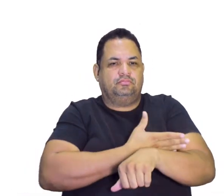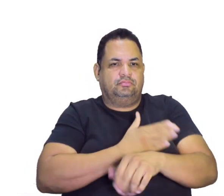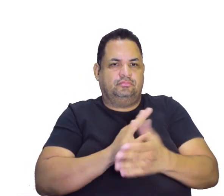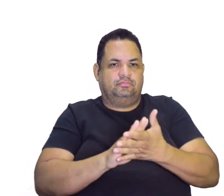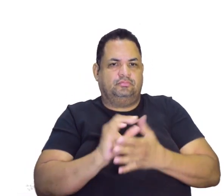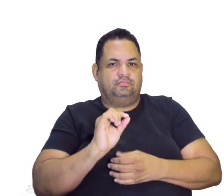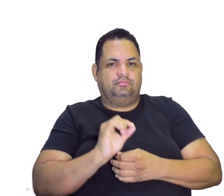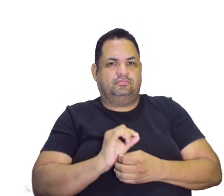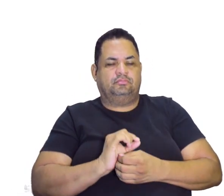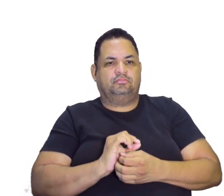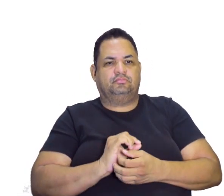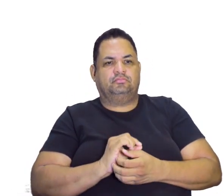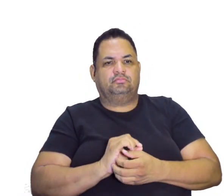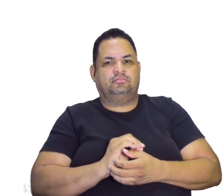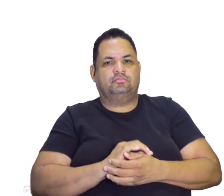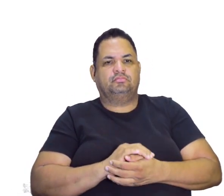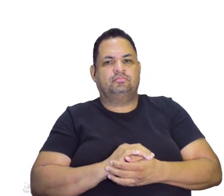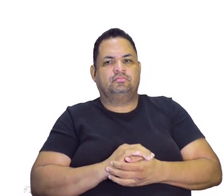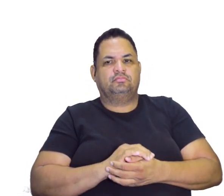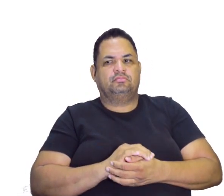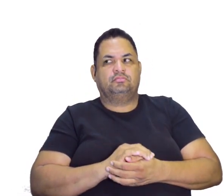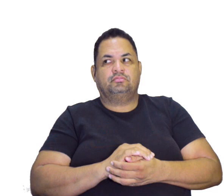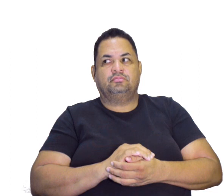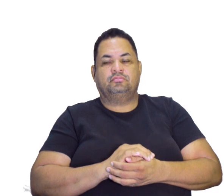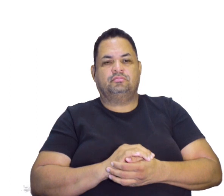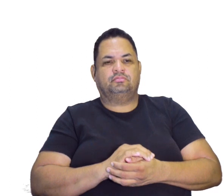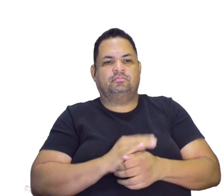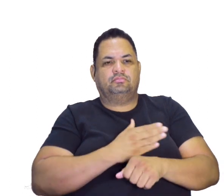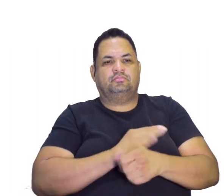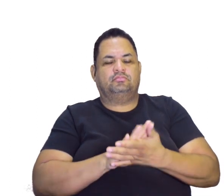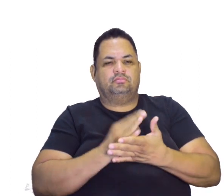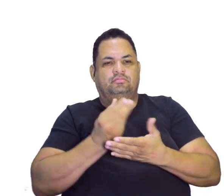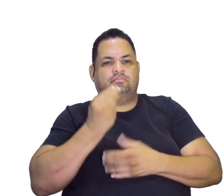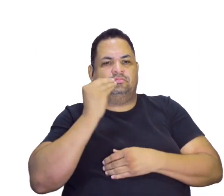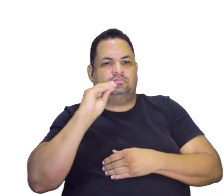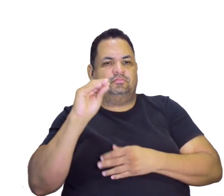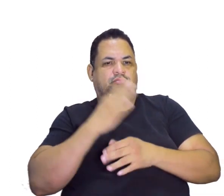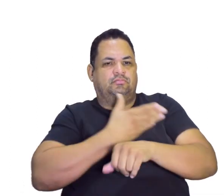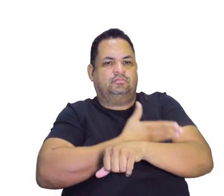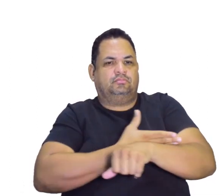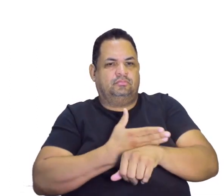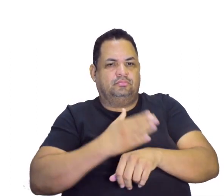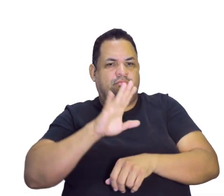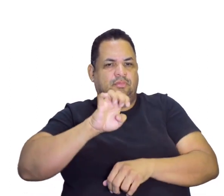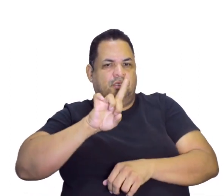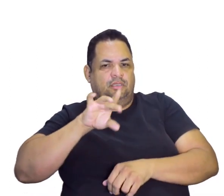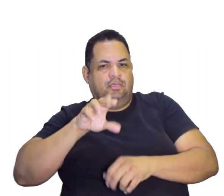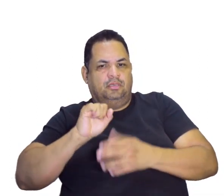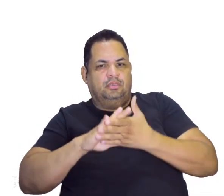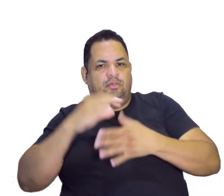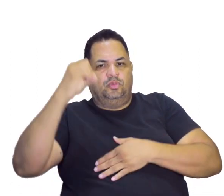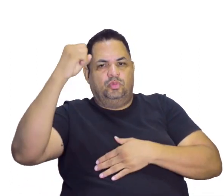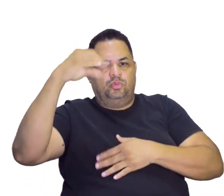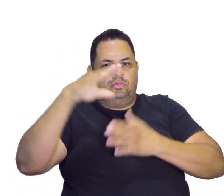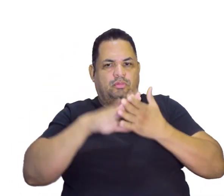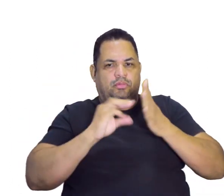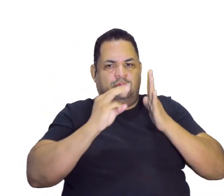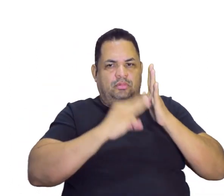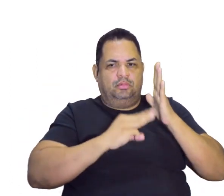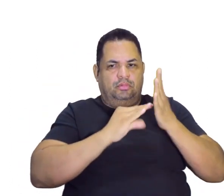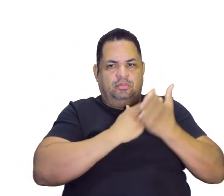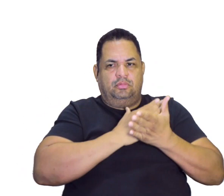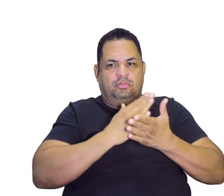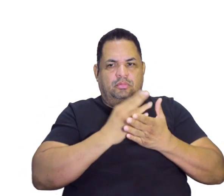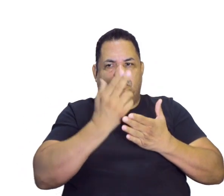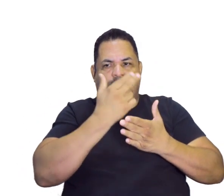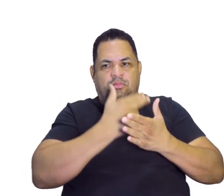hábitos acadêmicos, representação naturalista. Recusa dos hábitos de ateliê, como iluminar modelos e